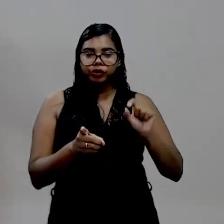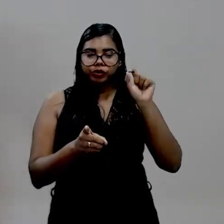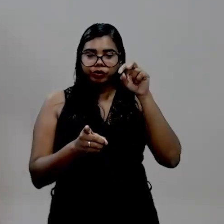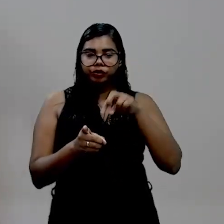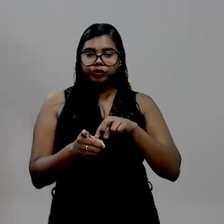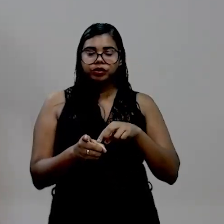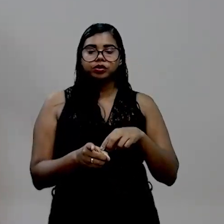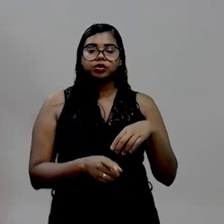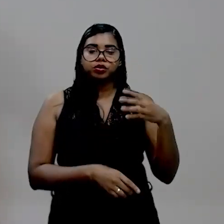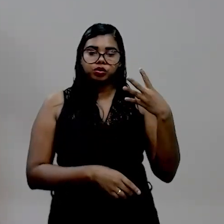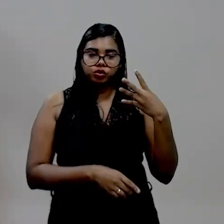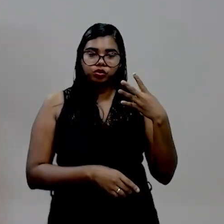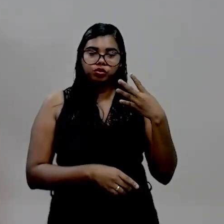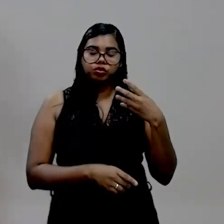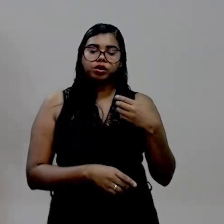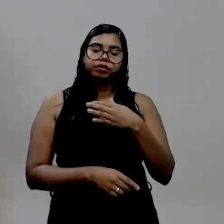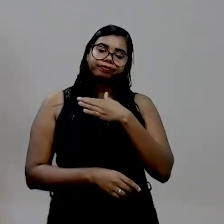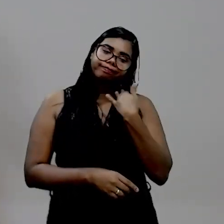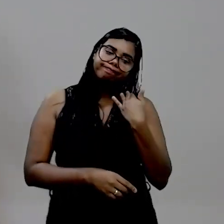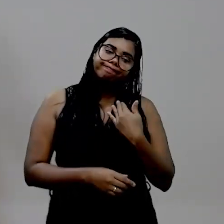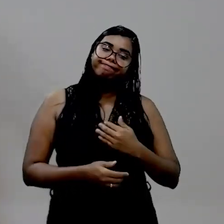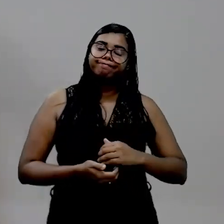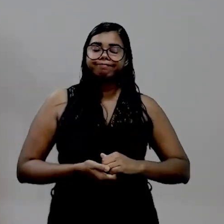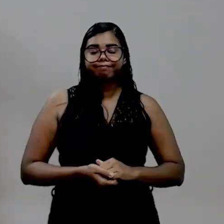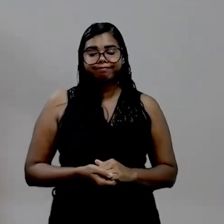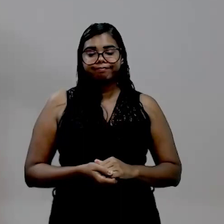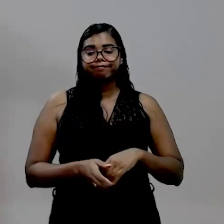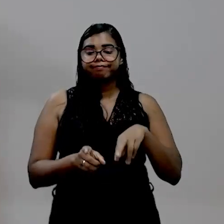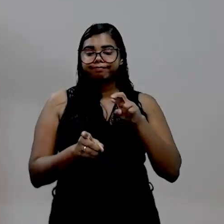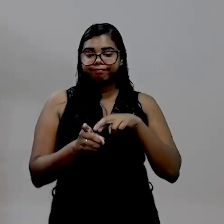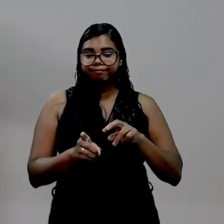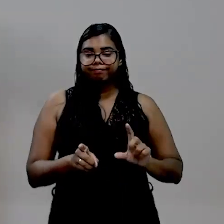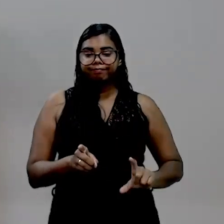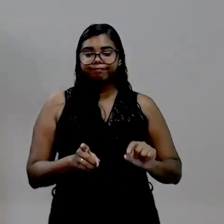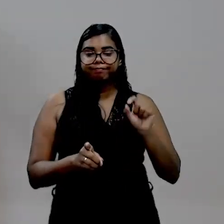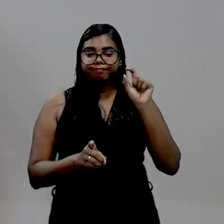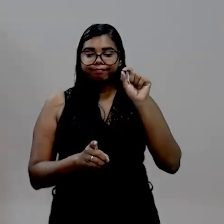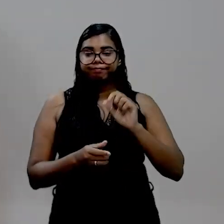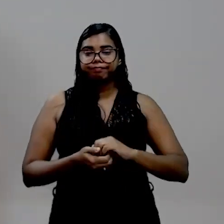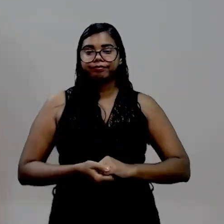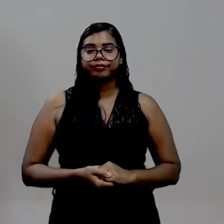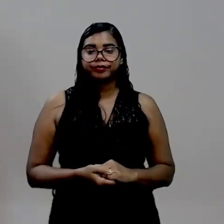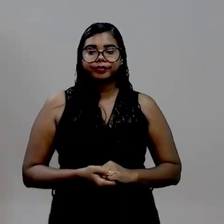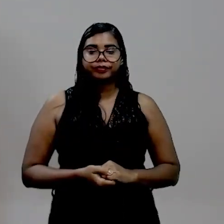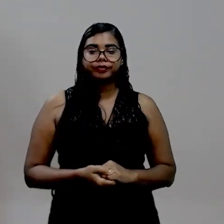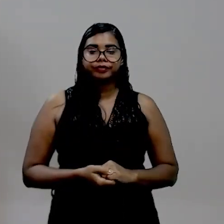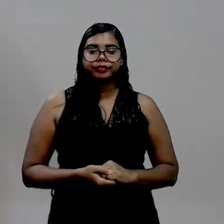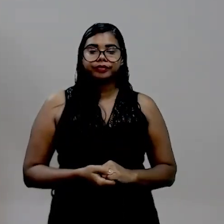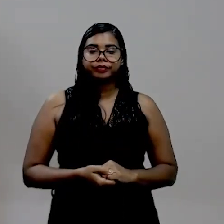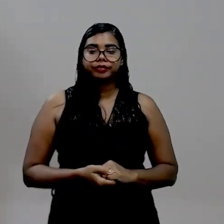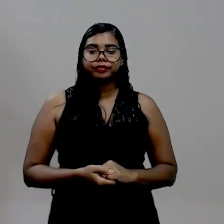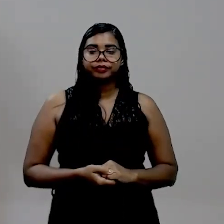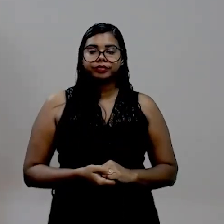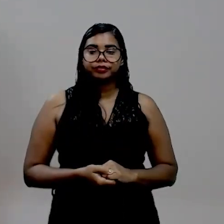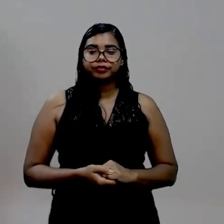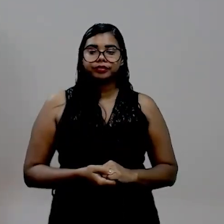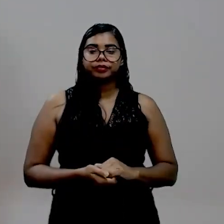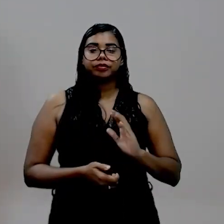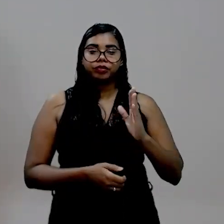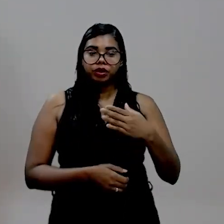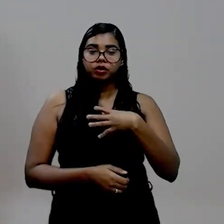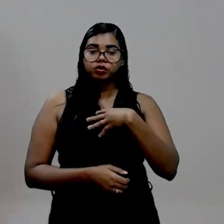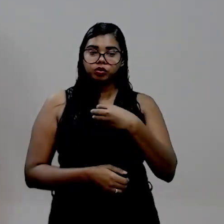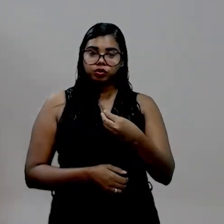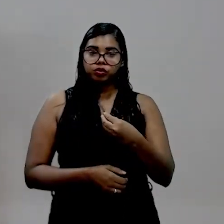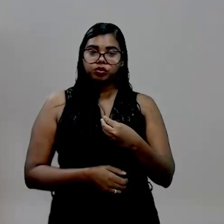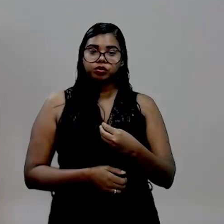né? E eu acompanho a geração seguinte, já os filhos desses caras. Eles já